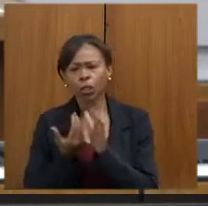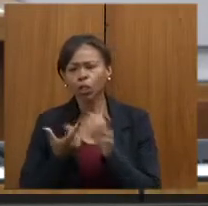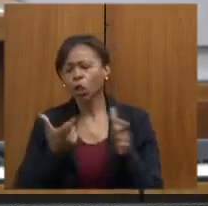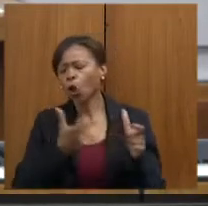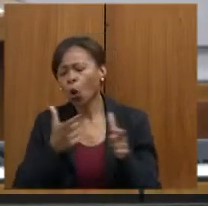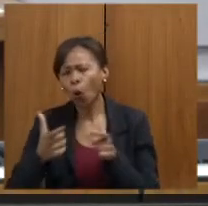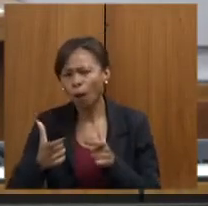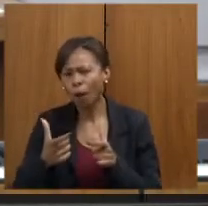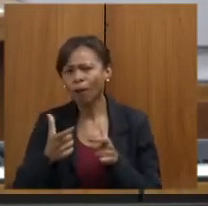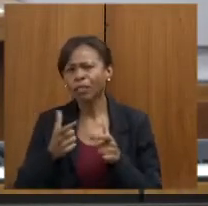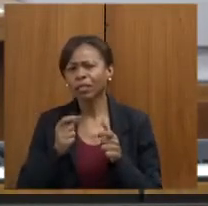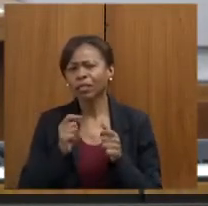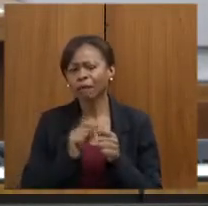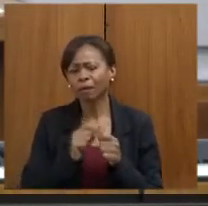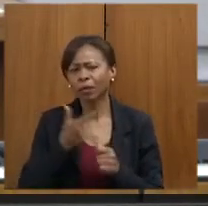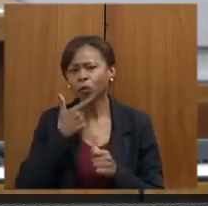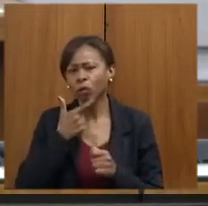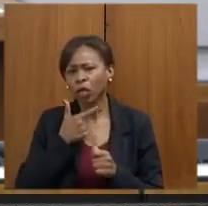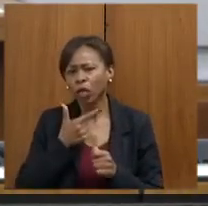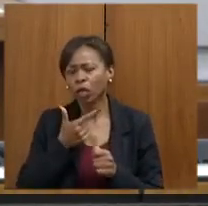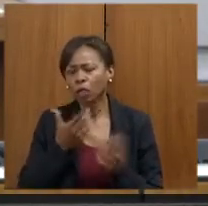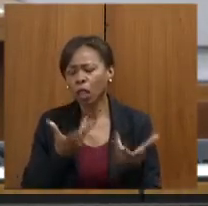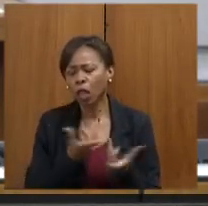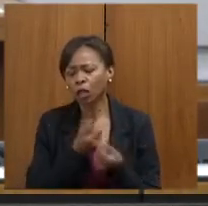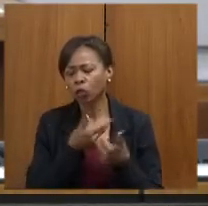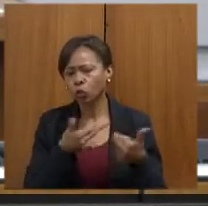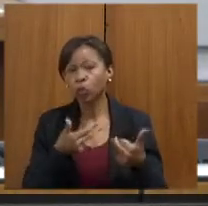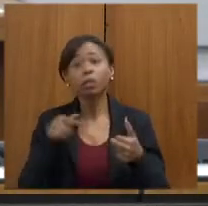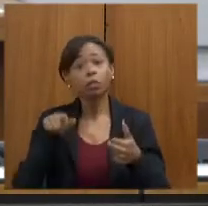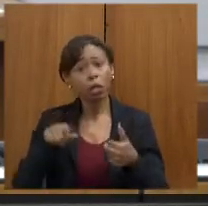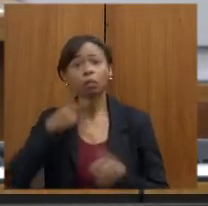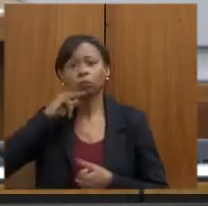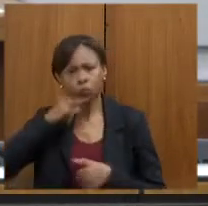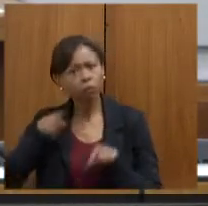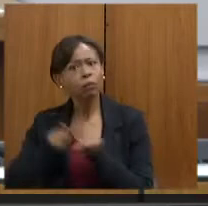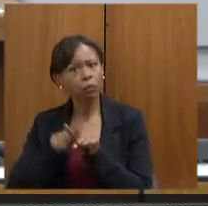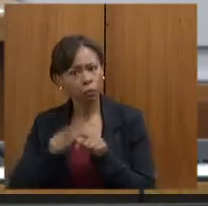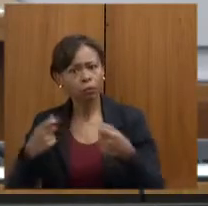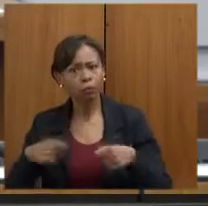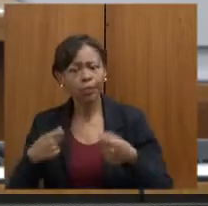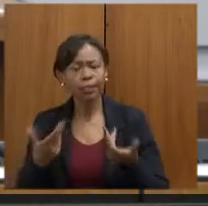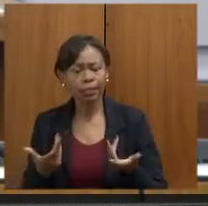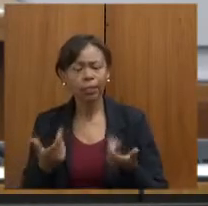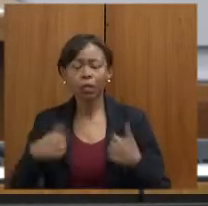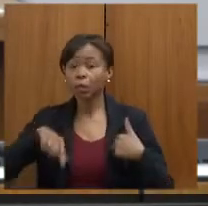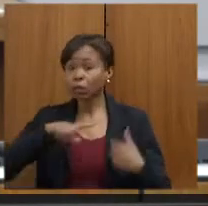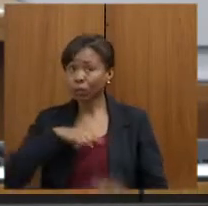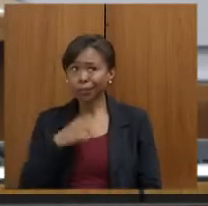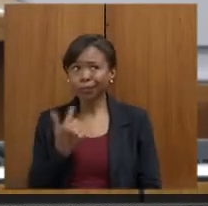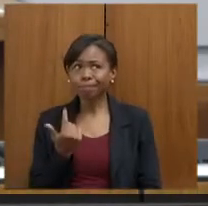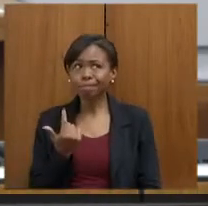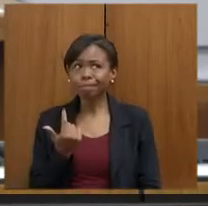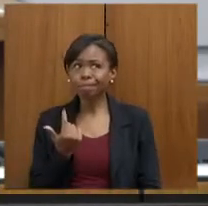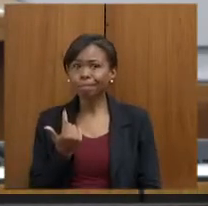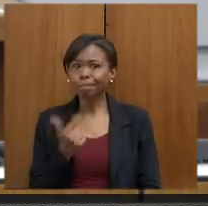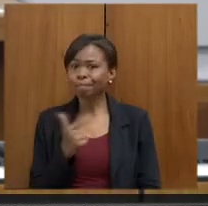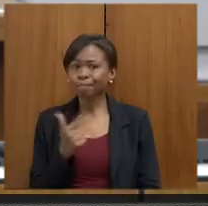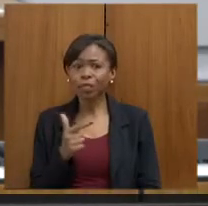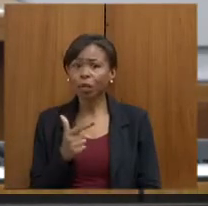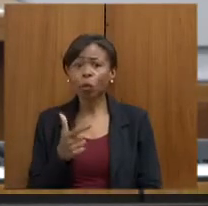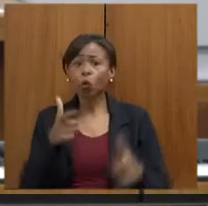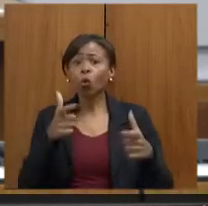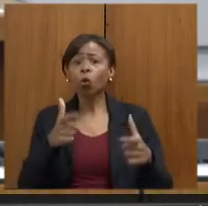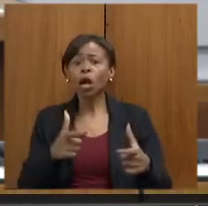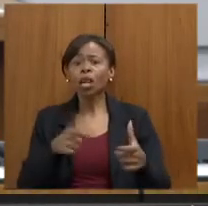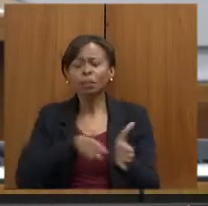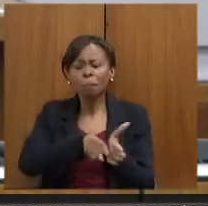que o que está tendo a cachaça merece nós não temos nenhum de um laboratório